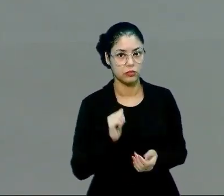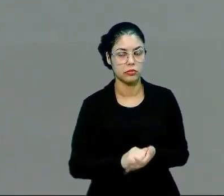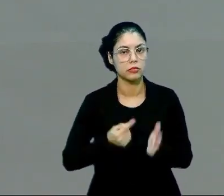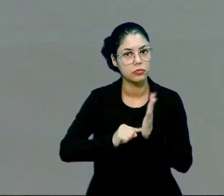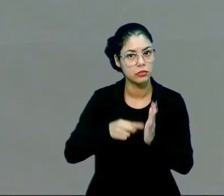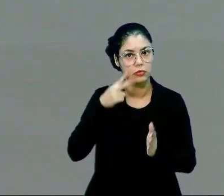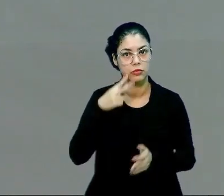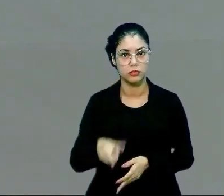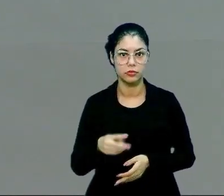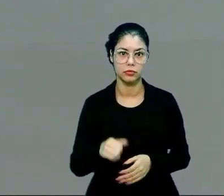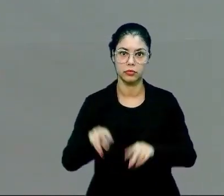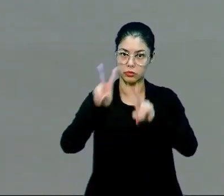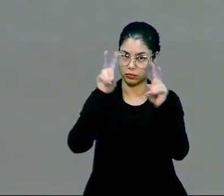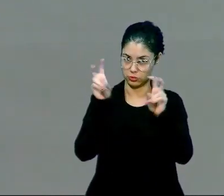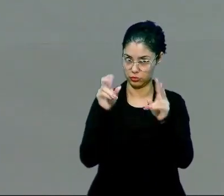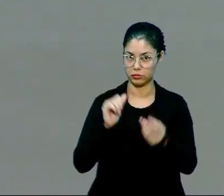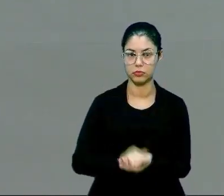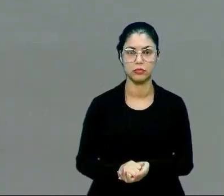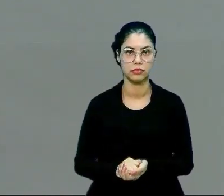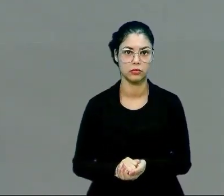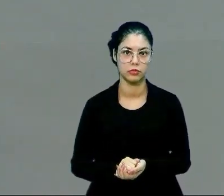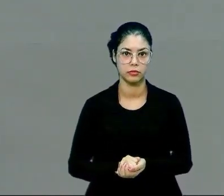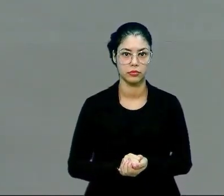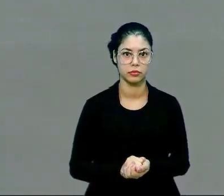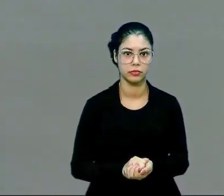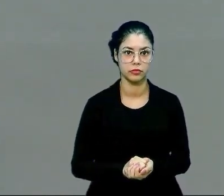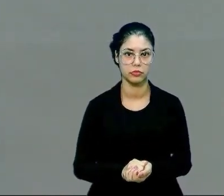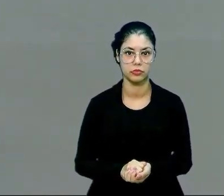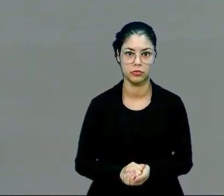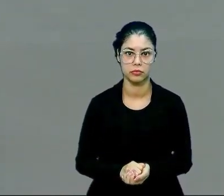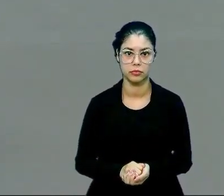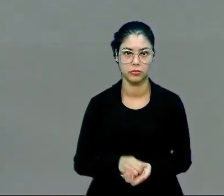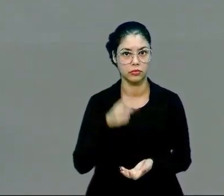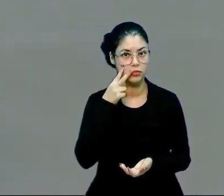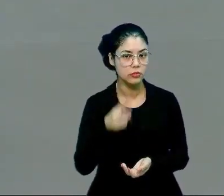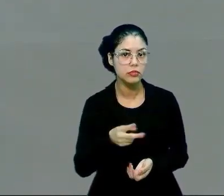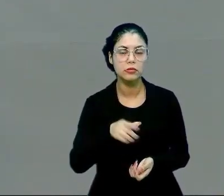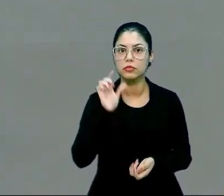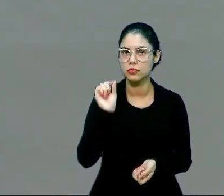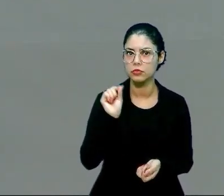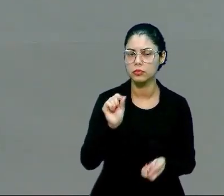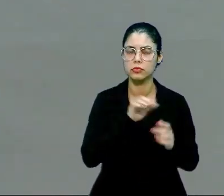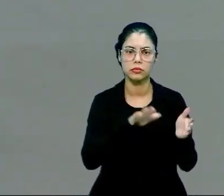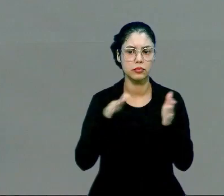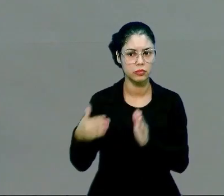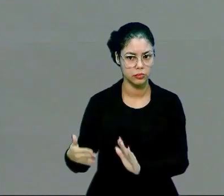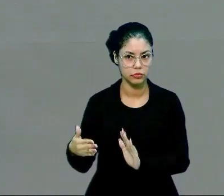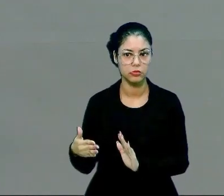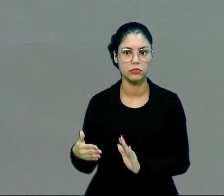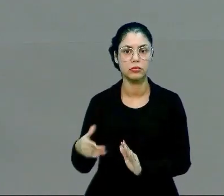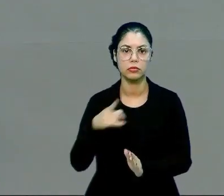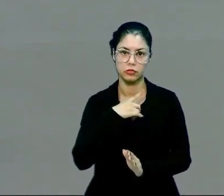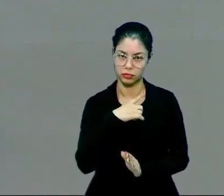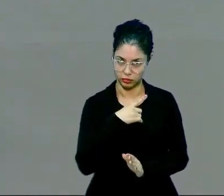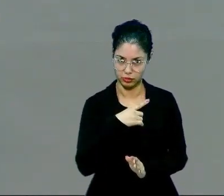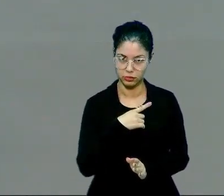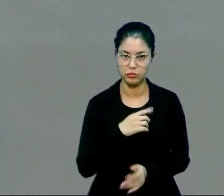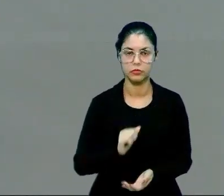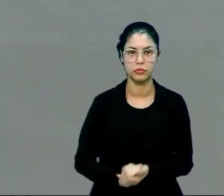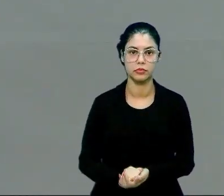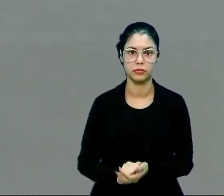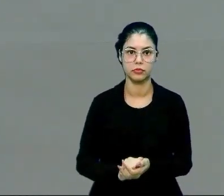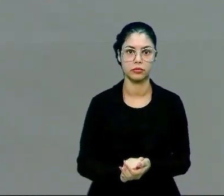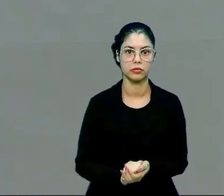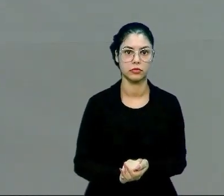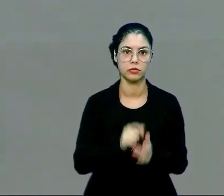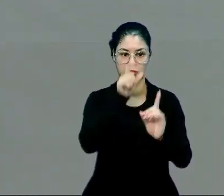dela a respeito desse tema, desse assunto. Então, vamos ver em que parte houve essa citação desse